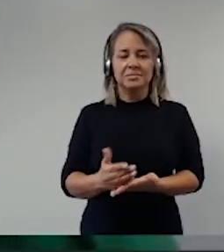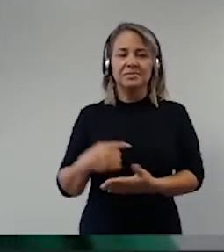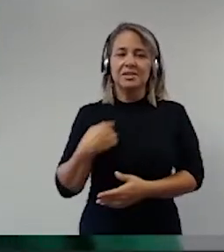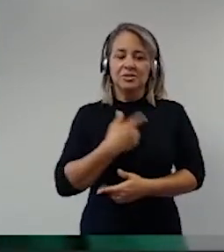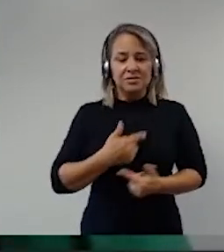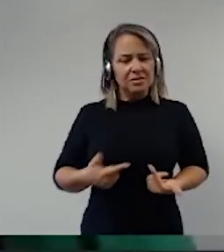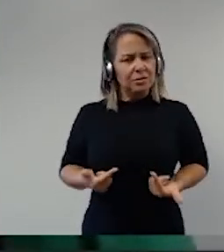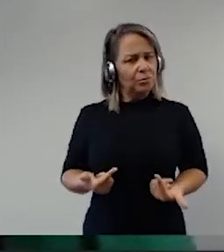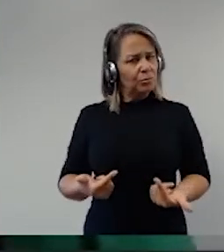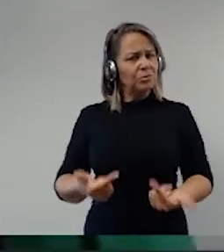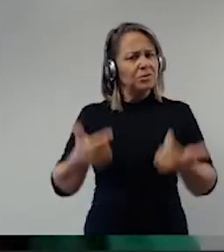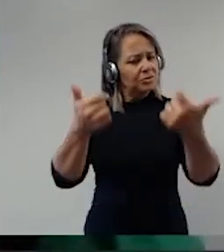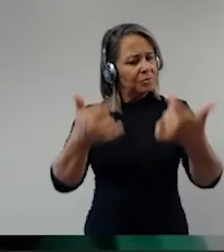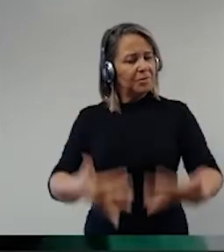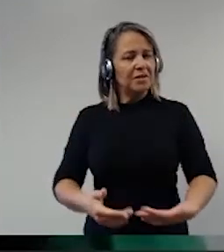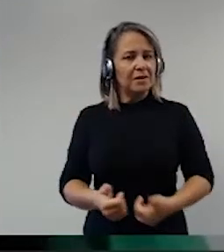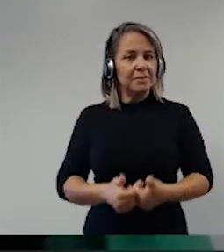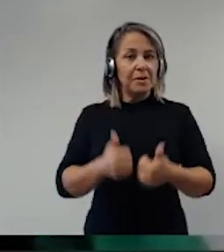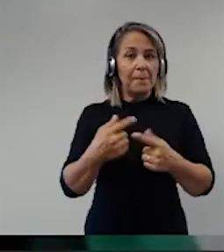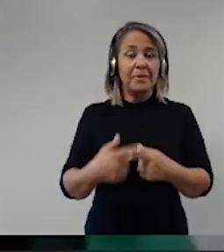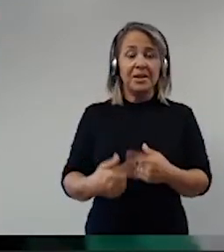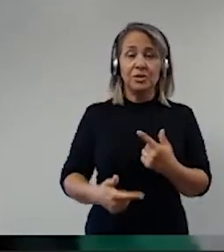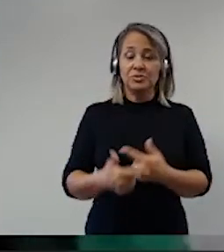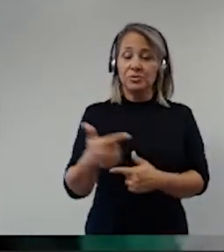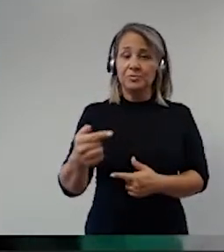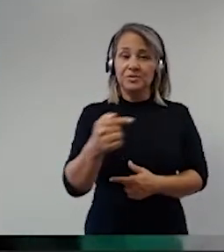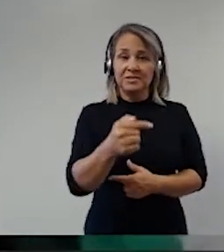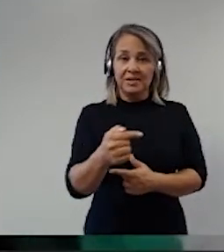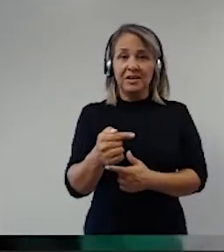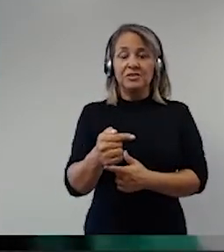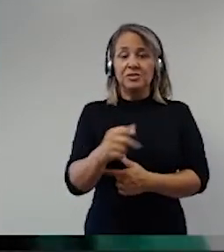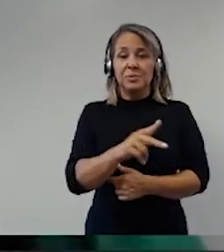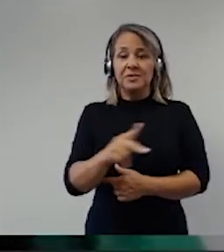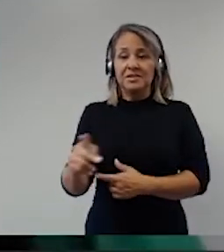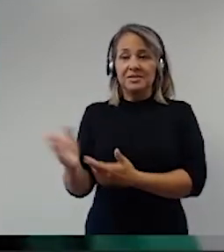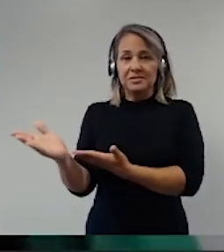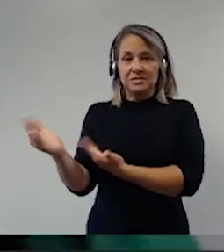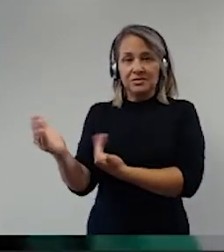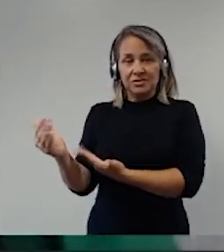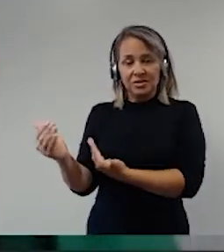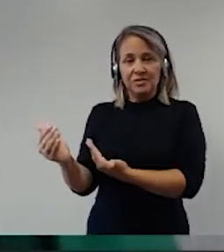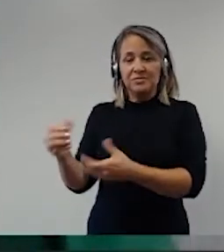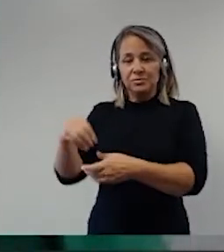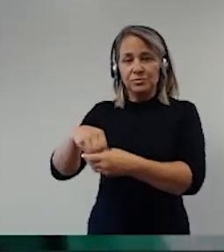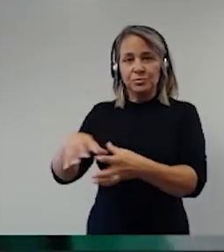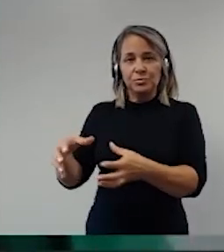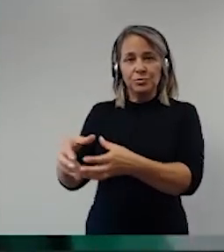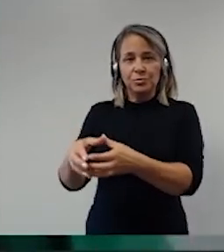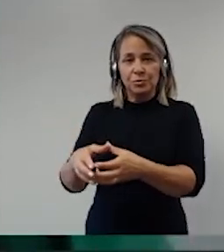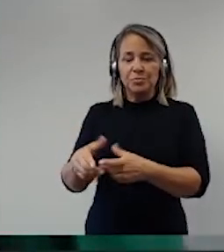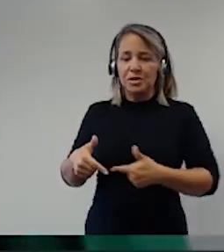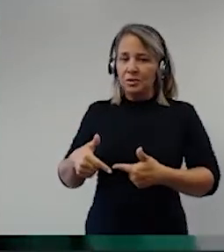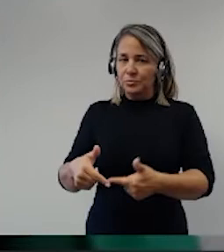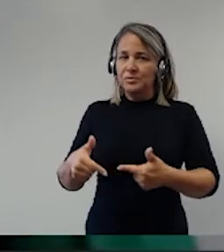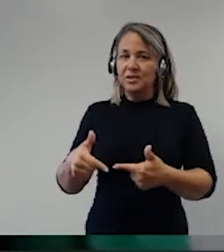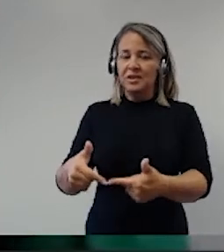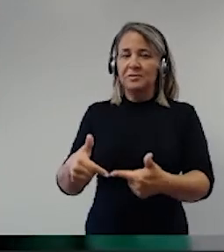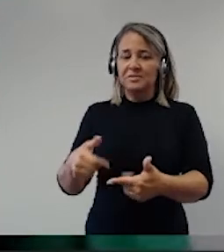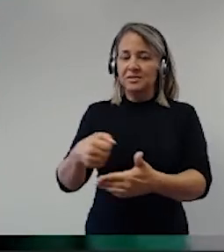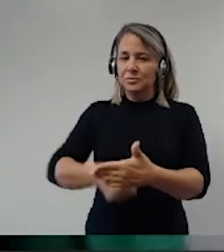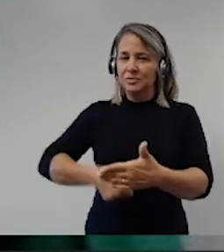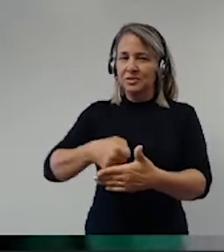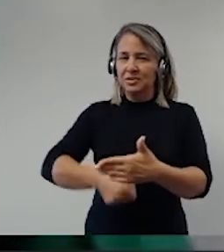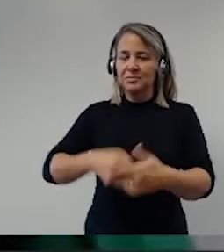nossa luta, né? Nós somos 27 presidentes jovens que compomos o colégio e lutamos pela jovem advocacia. Uma